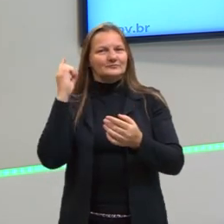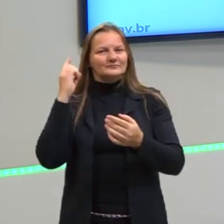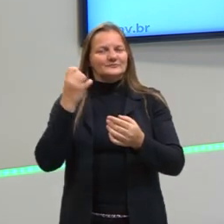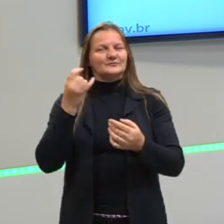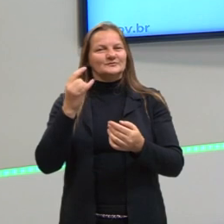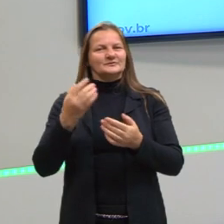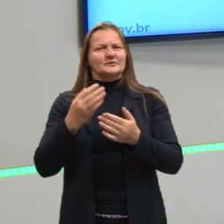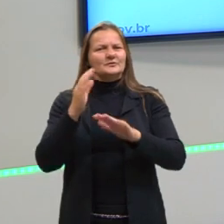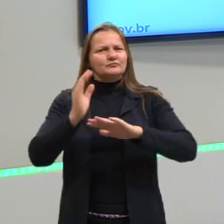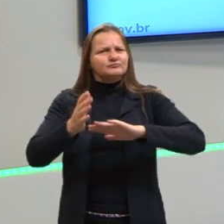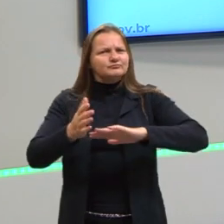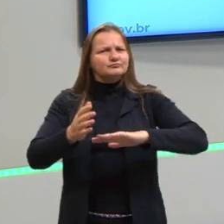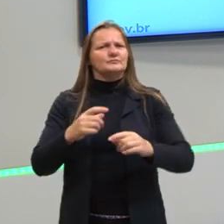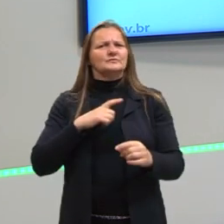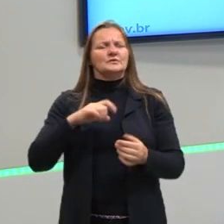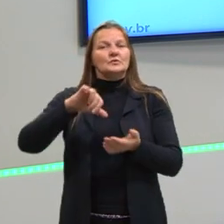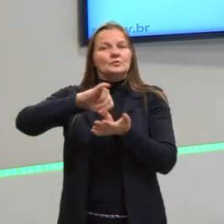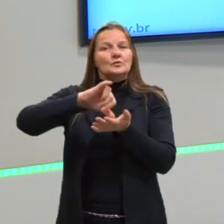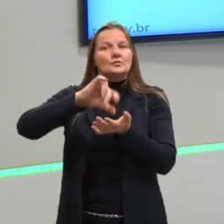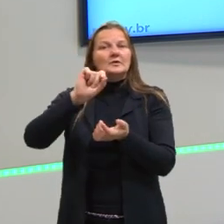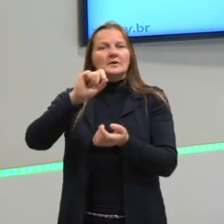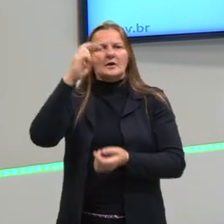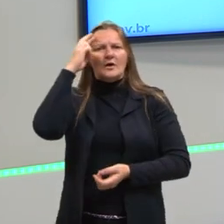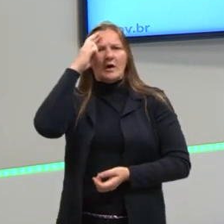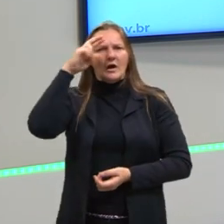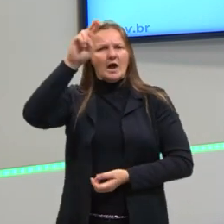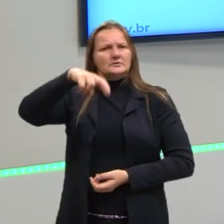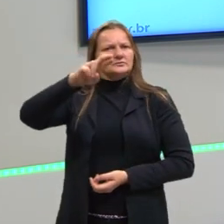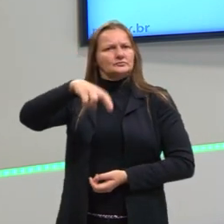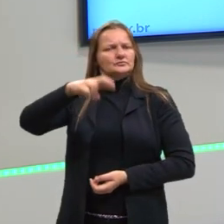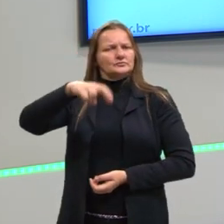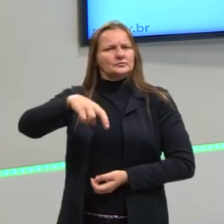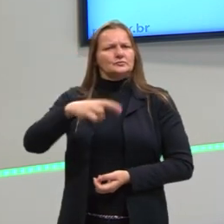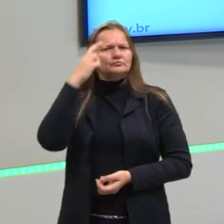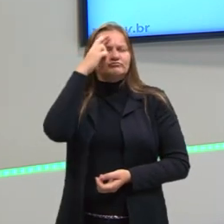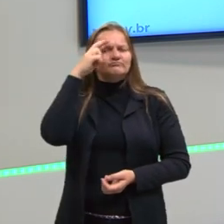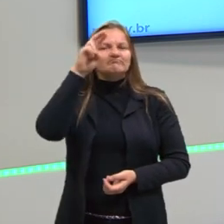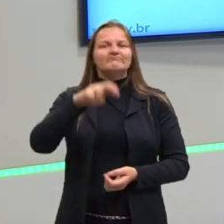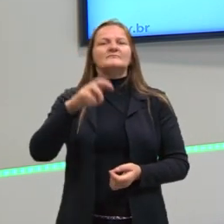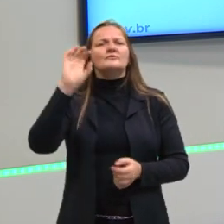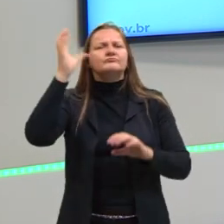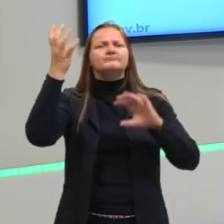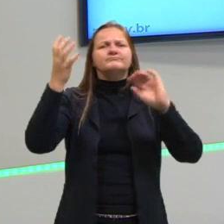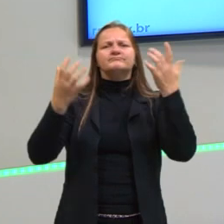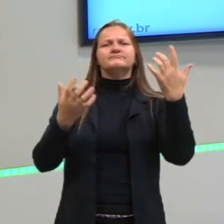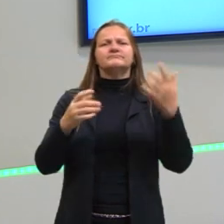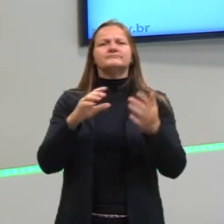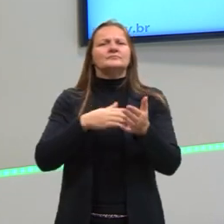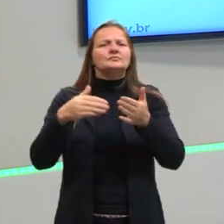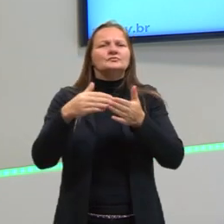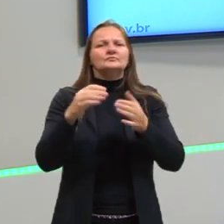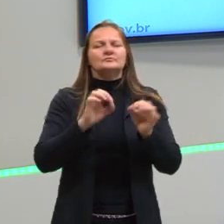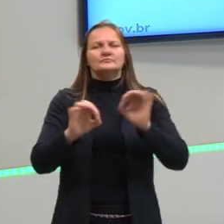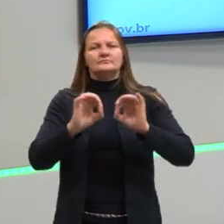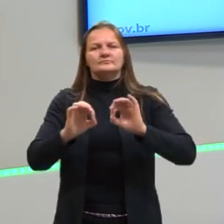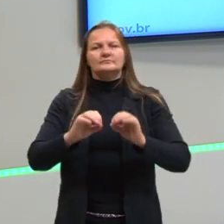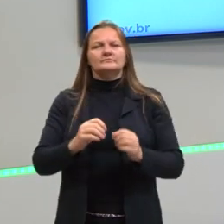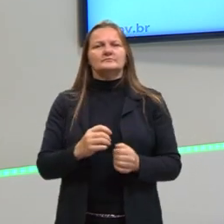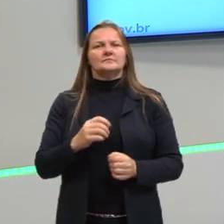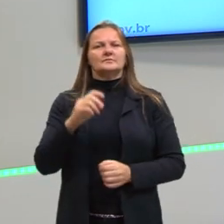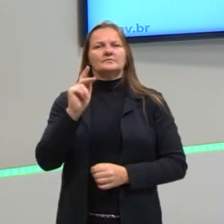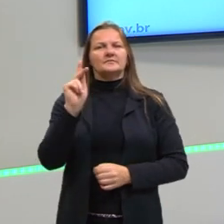Moderna ética da idade moderna centrada na razão o ser humano como razão as decisões tomadas através da